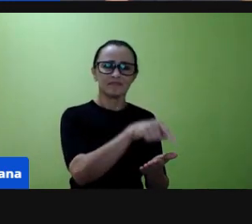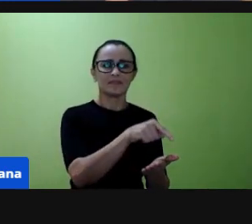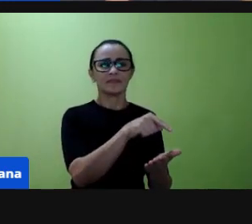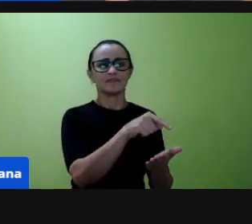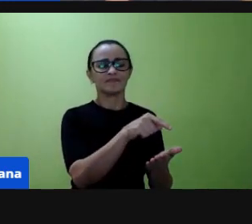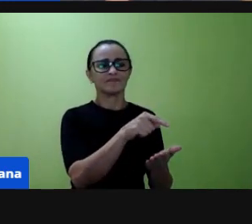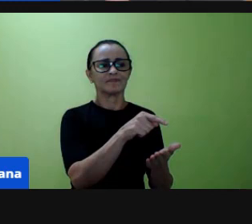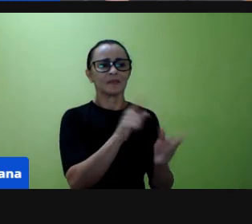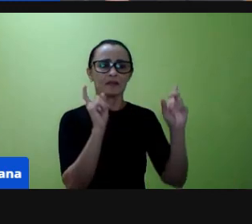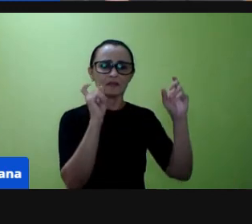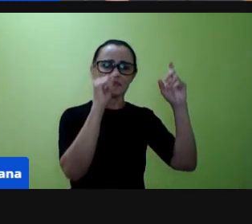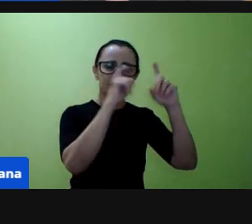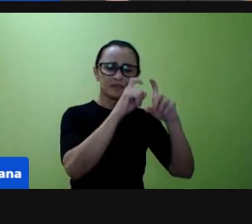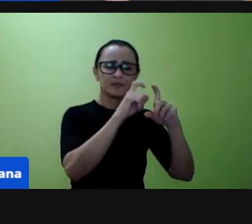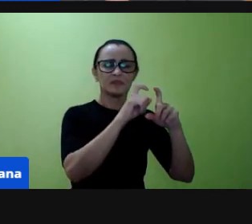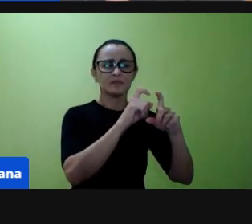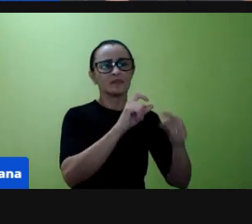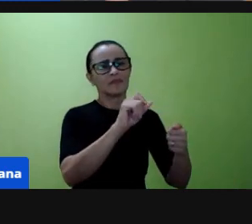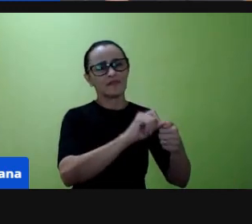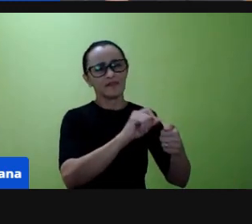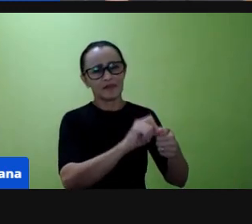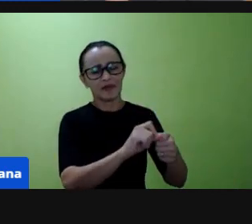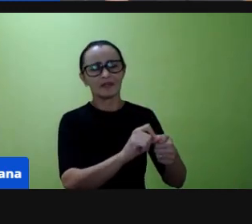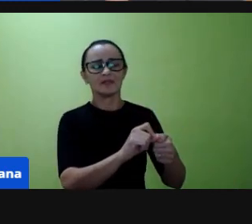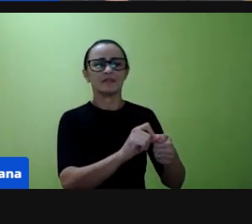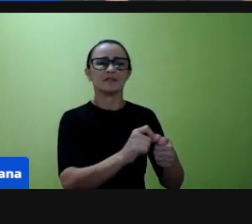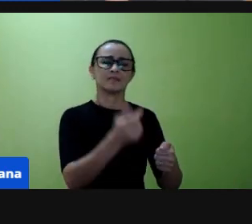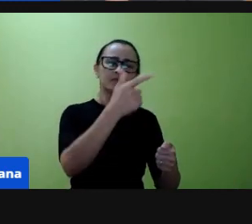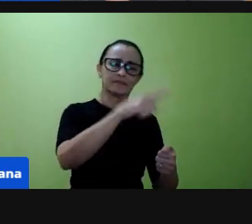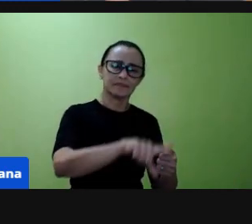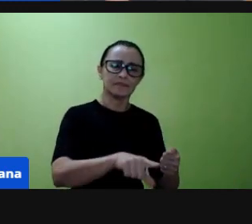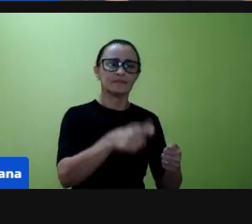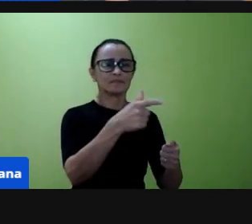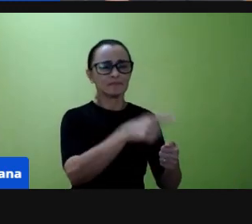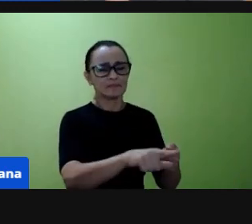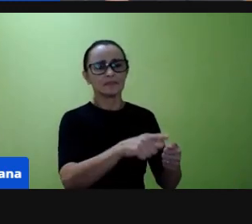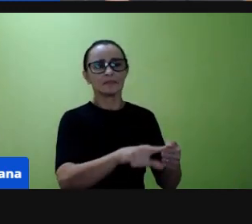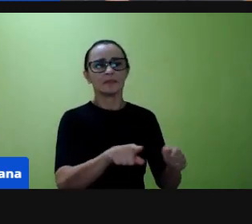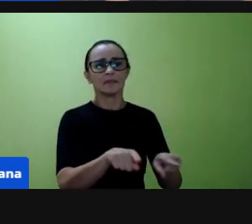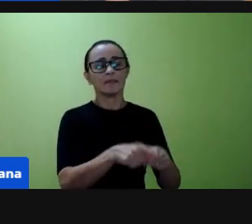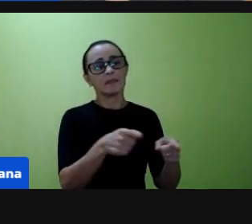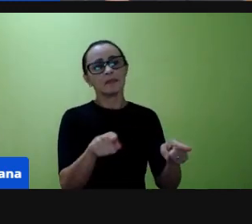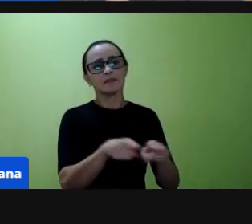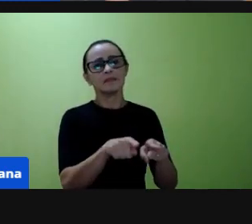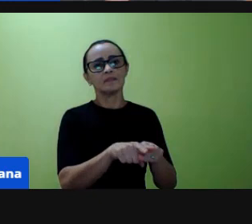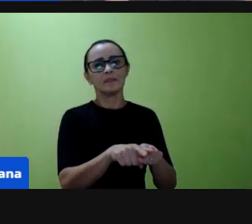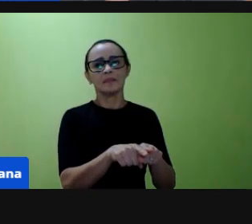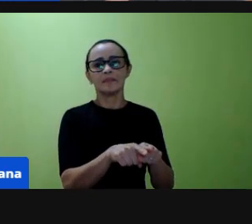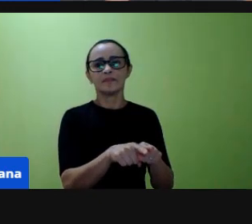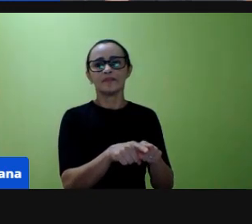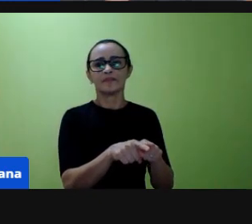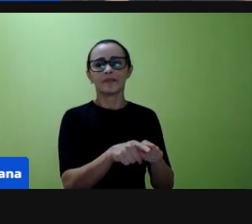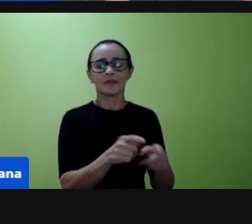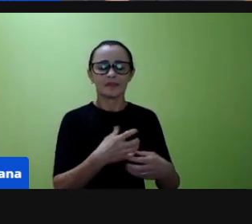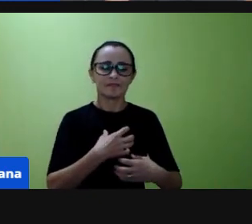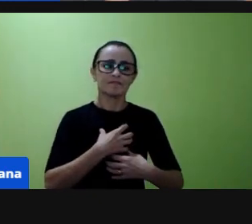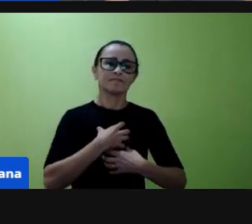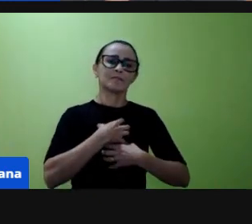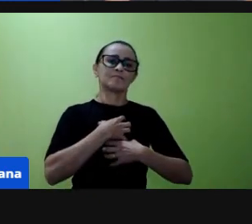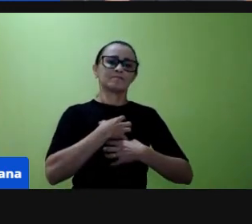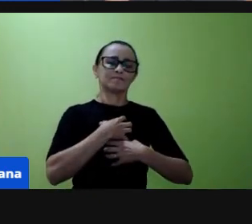voltas e das curvas que a gente faz, mas ele também é gratificante quando a gente percebe que consegue, com uma estratégia